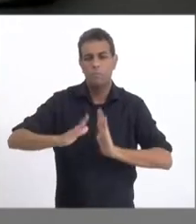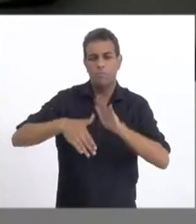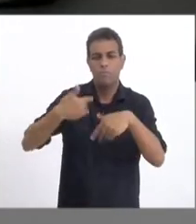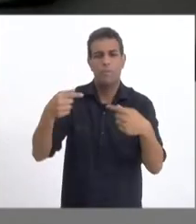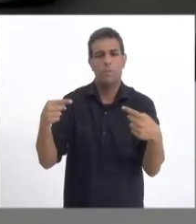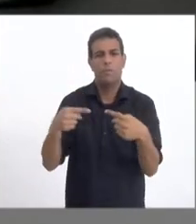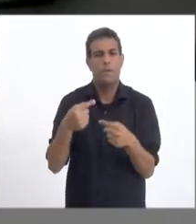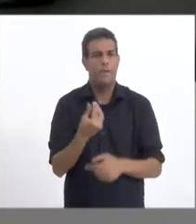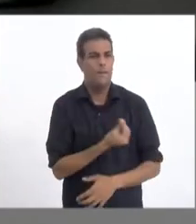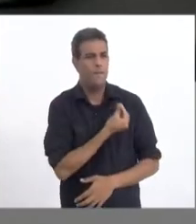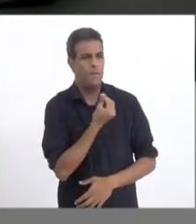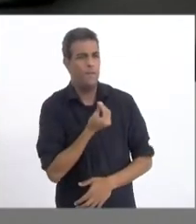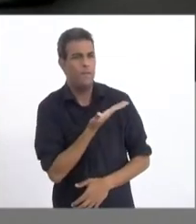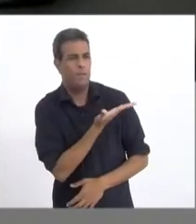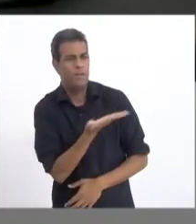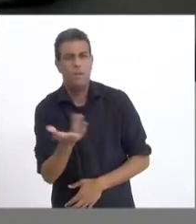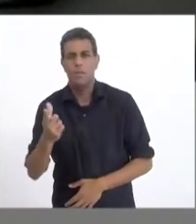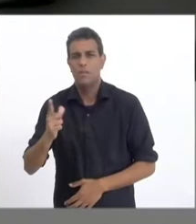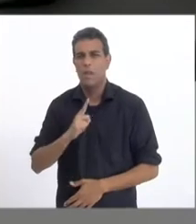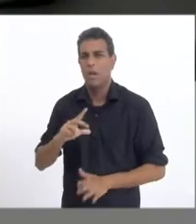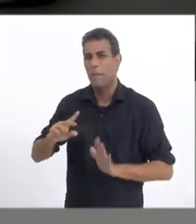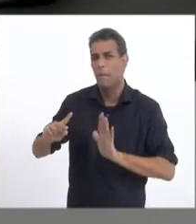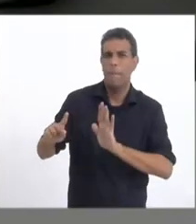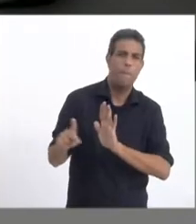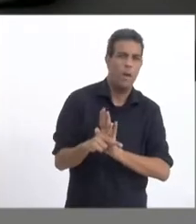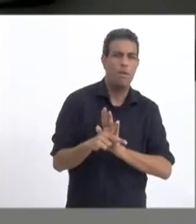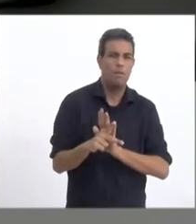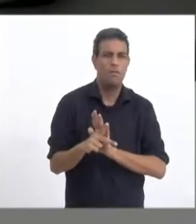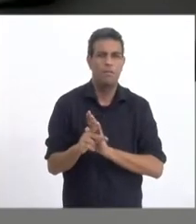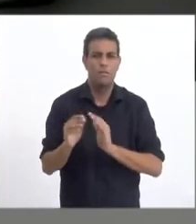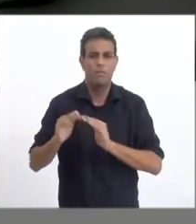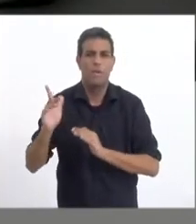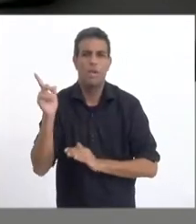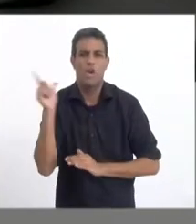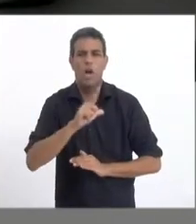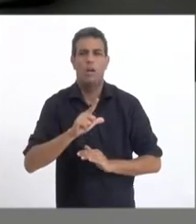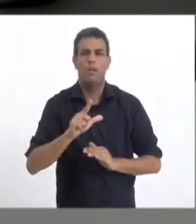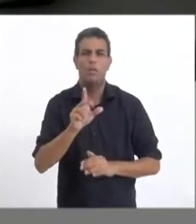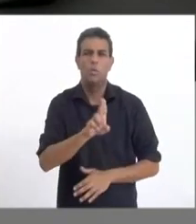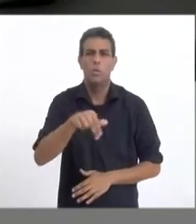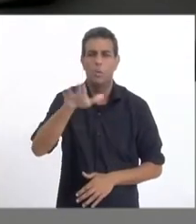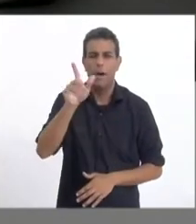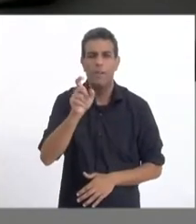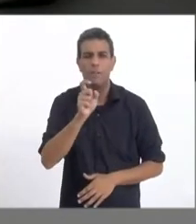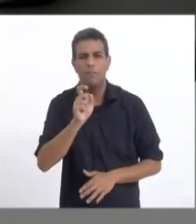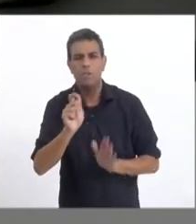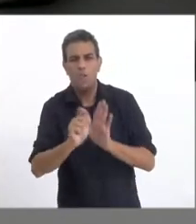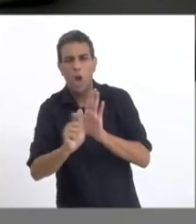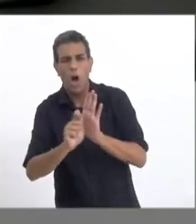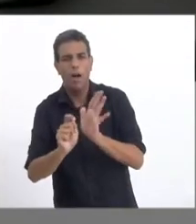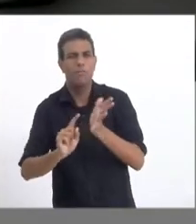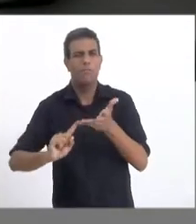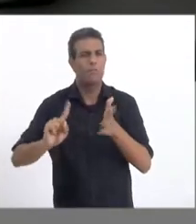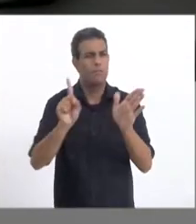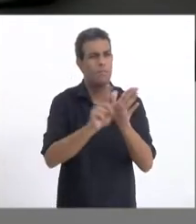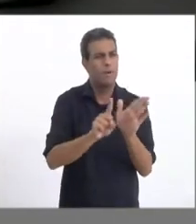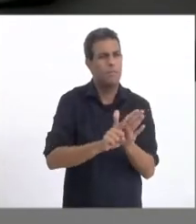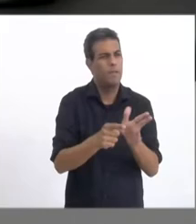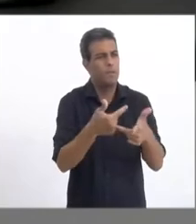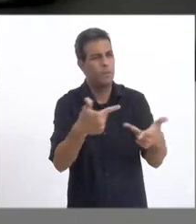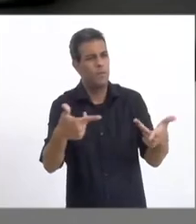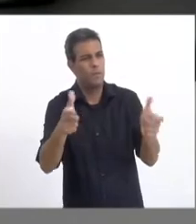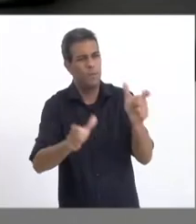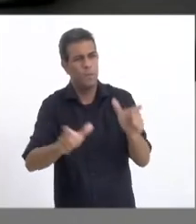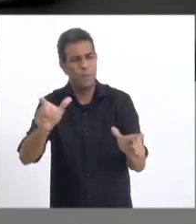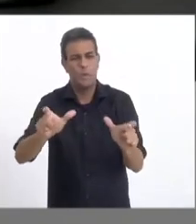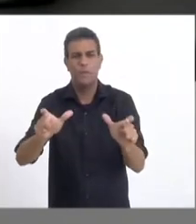vida, que podem ser direcionados para questões mais destrutivas, como o uso abusivo, porque eu perguntava, deputado, para minha